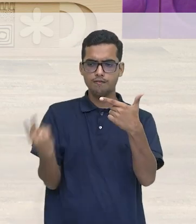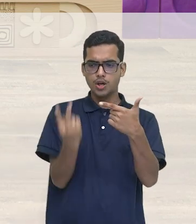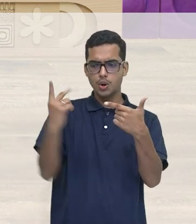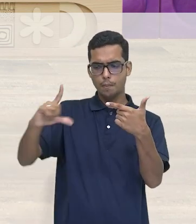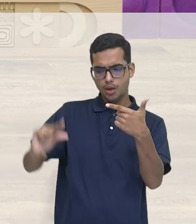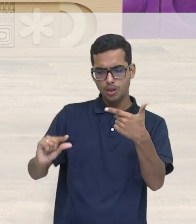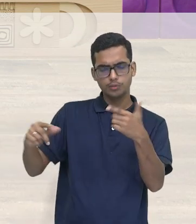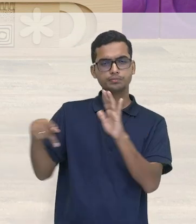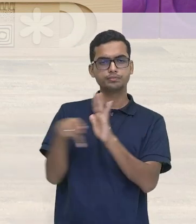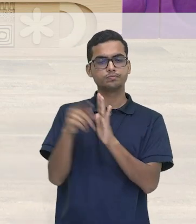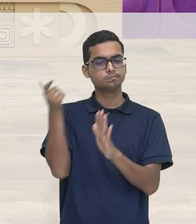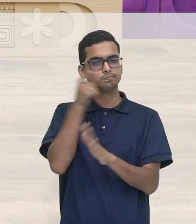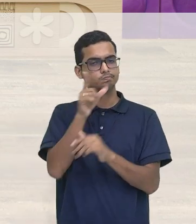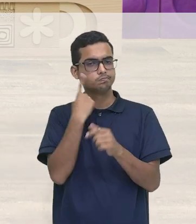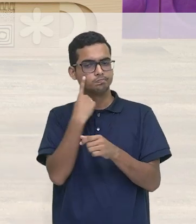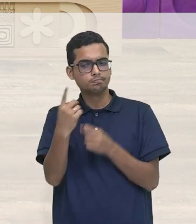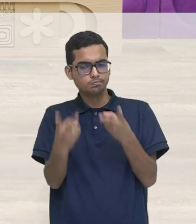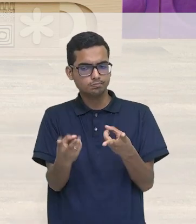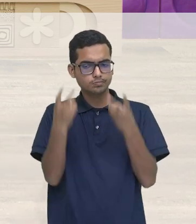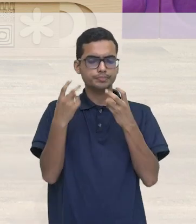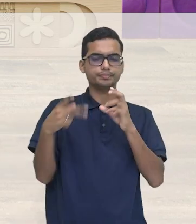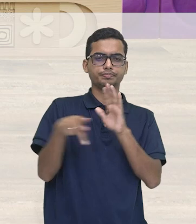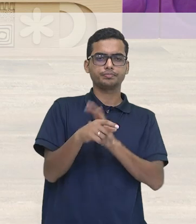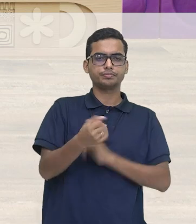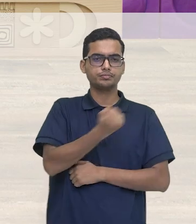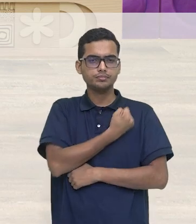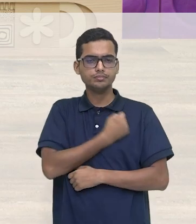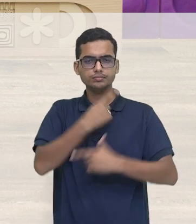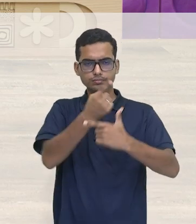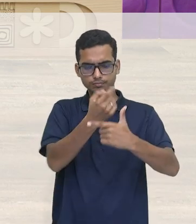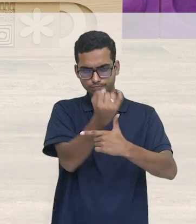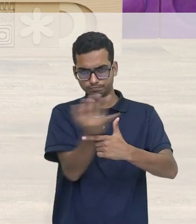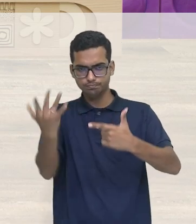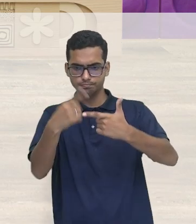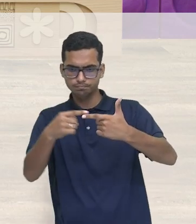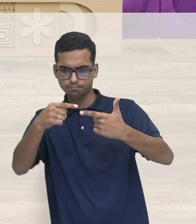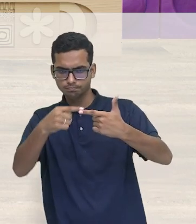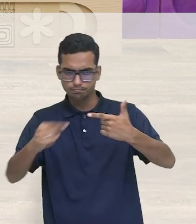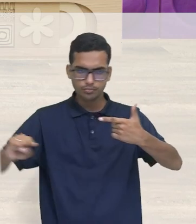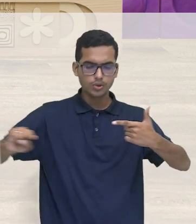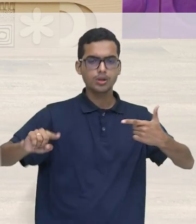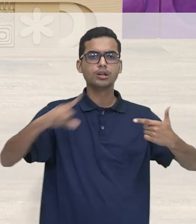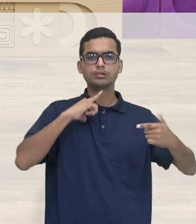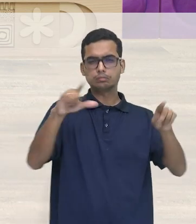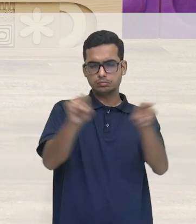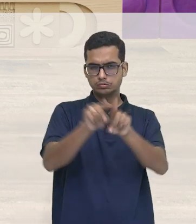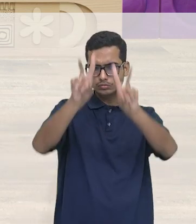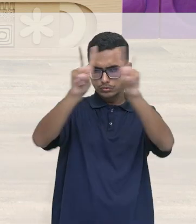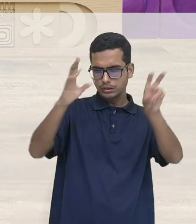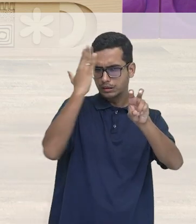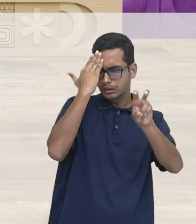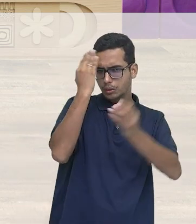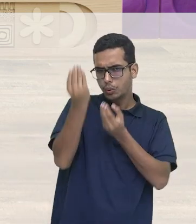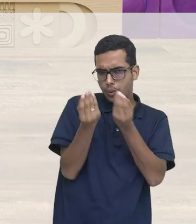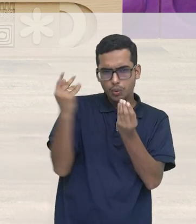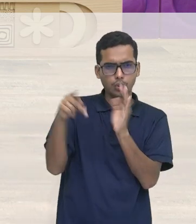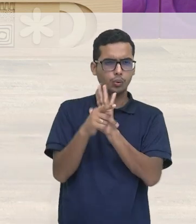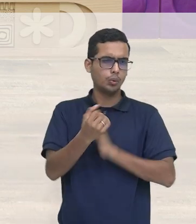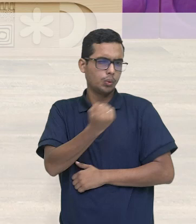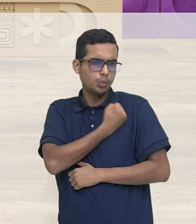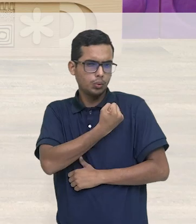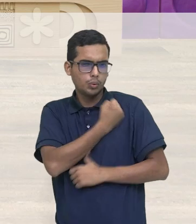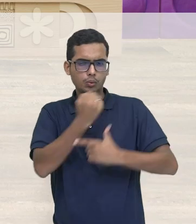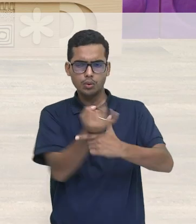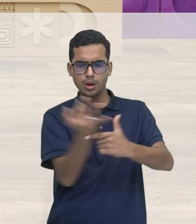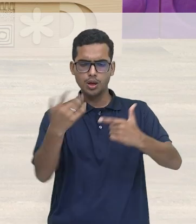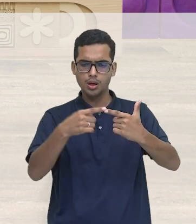têm que fazer para identificar o número primo. E a gente tem essa questão do assunto dos números primos, muitas vezes a gente não